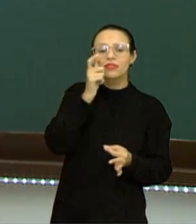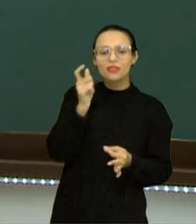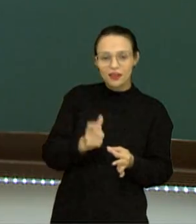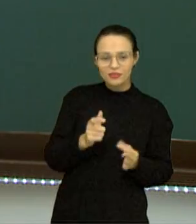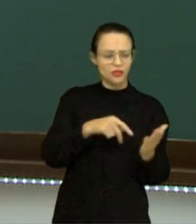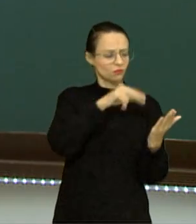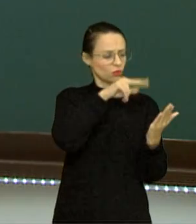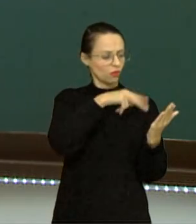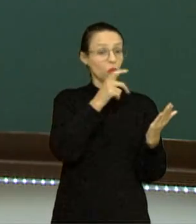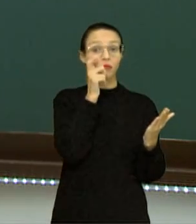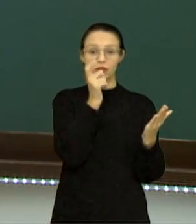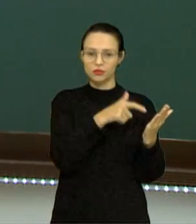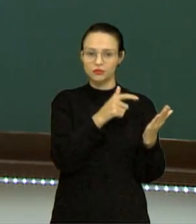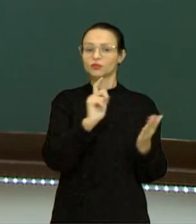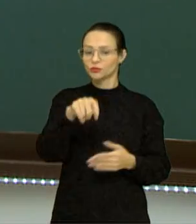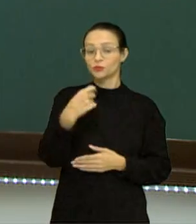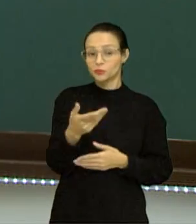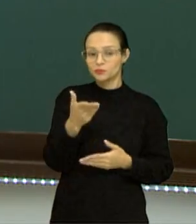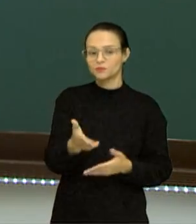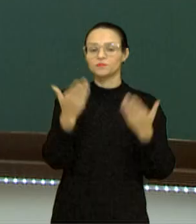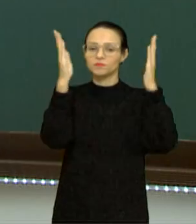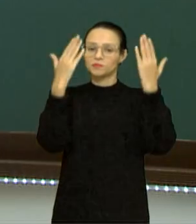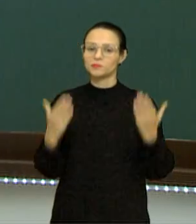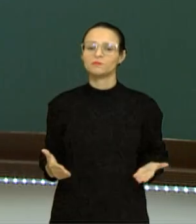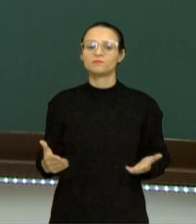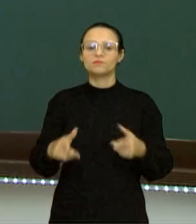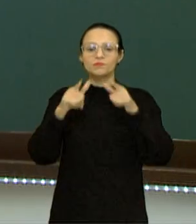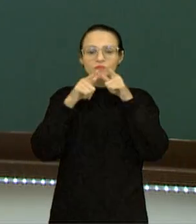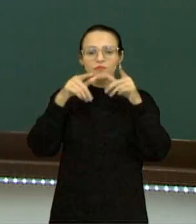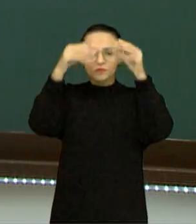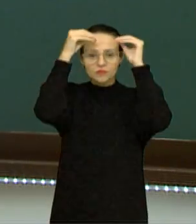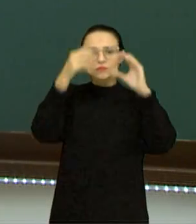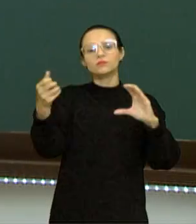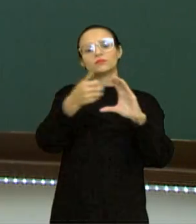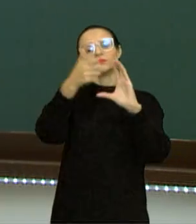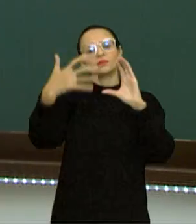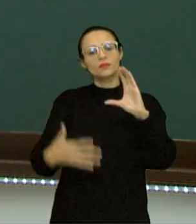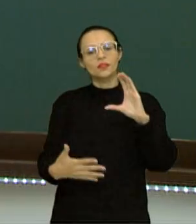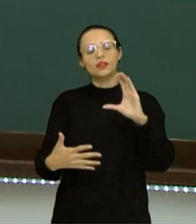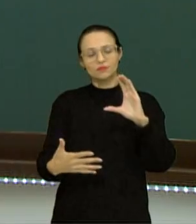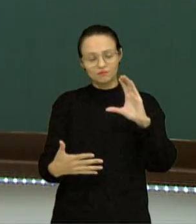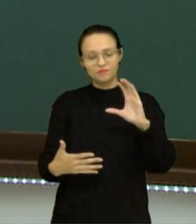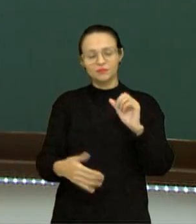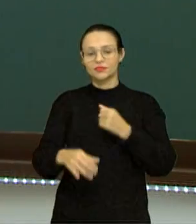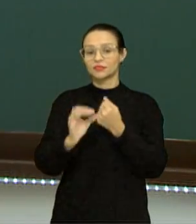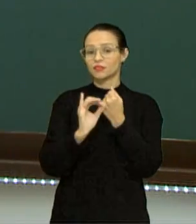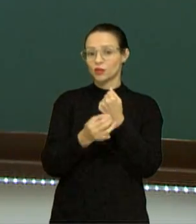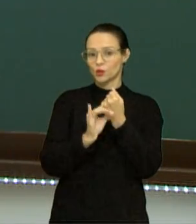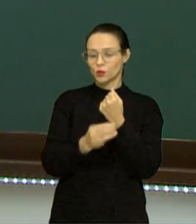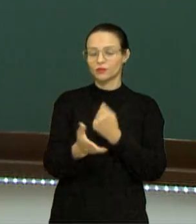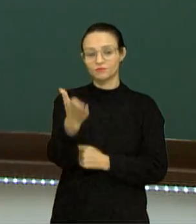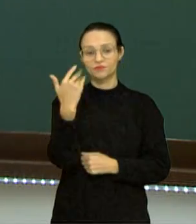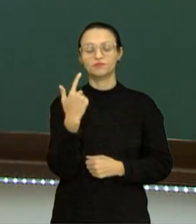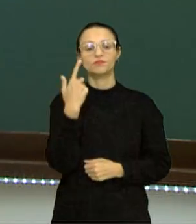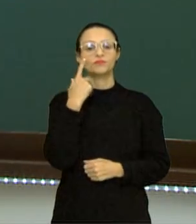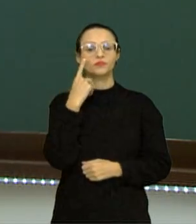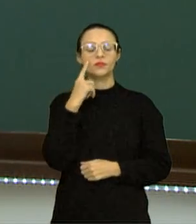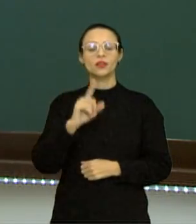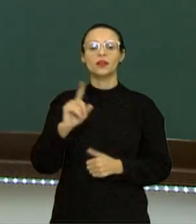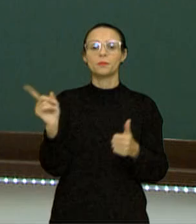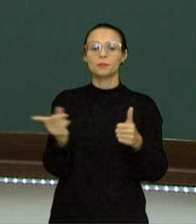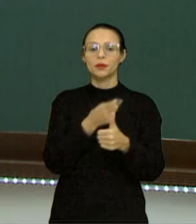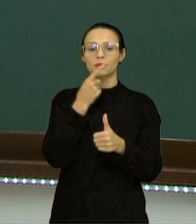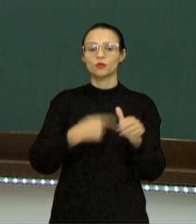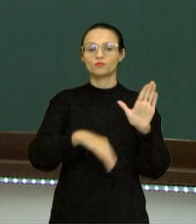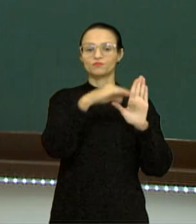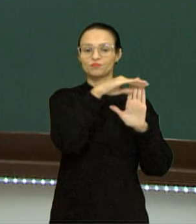para o leitor. E é sobre isso que nós vamos analisar a linguagem, as características da nossa crônica. Então vamos ao primeiro